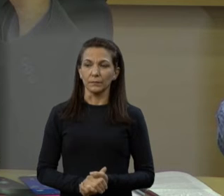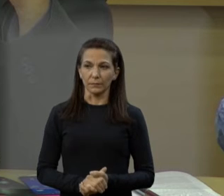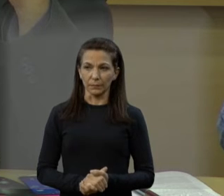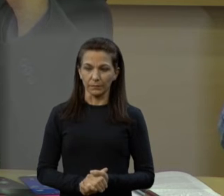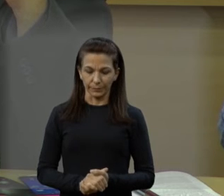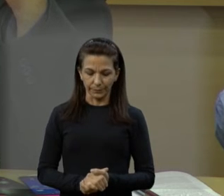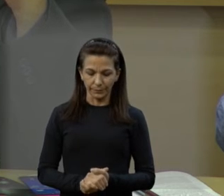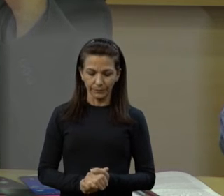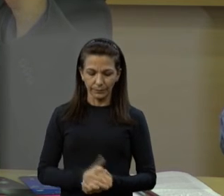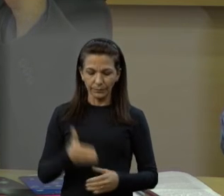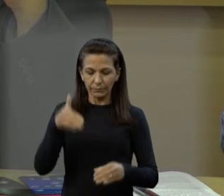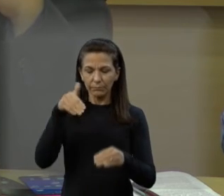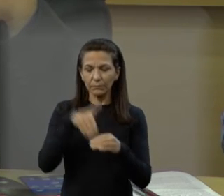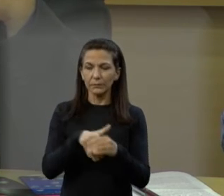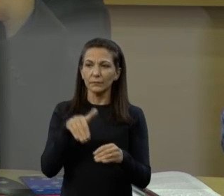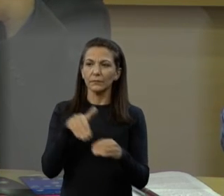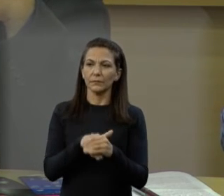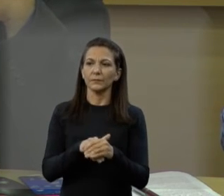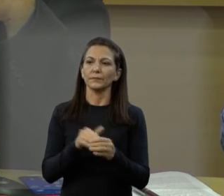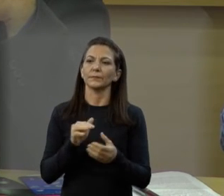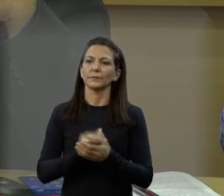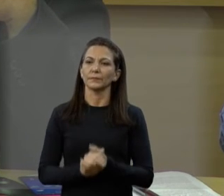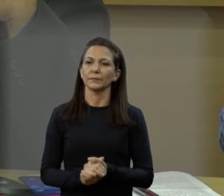colocar em votação